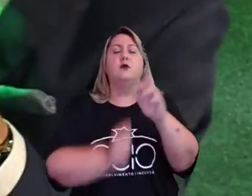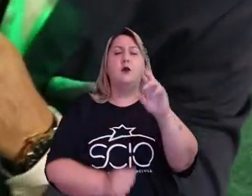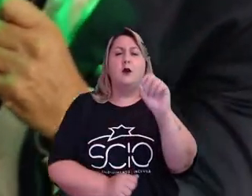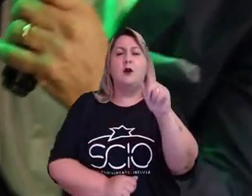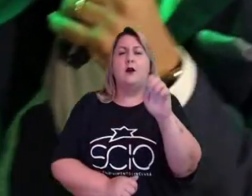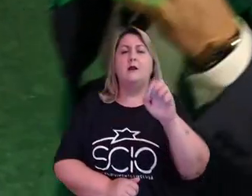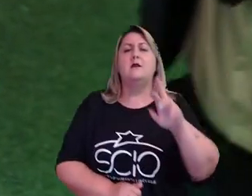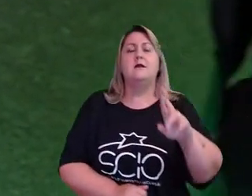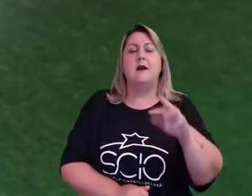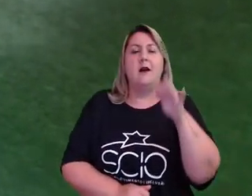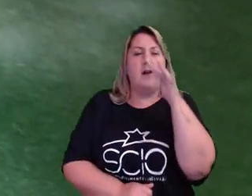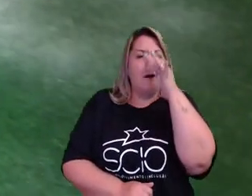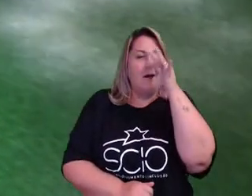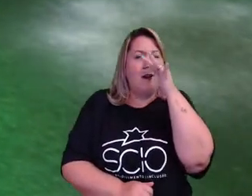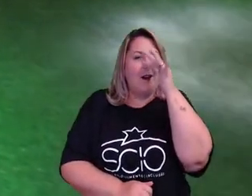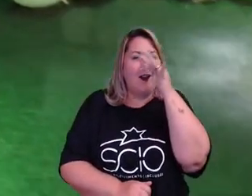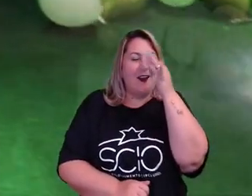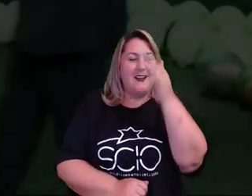Roger